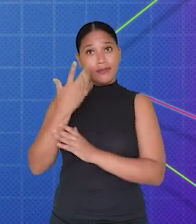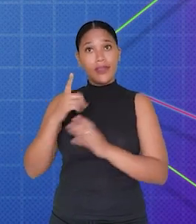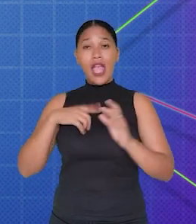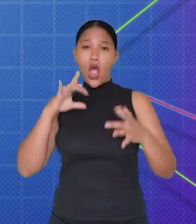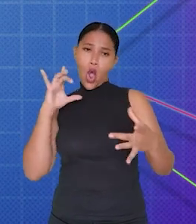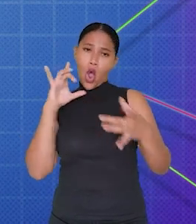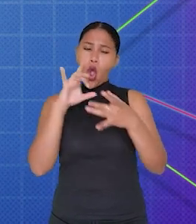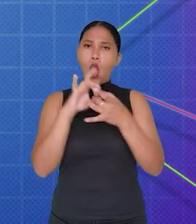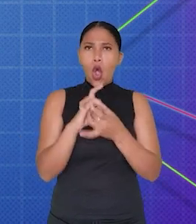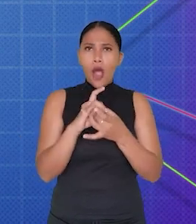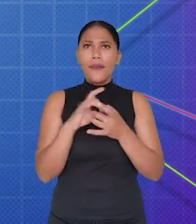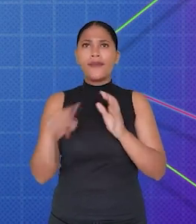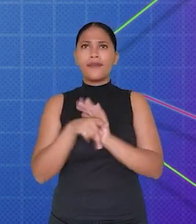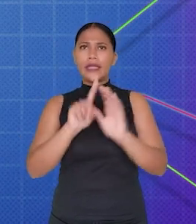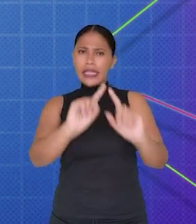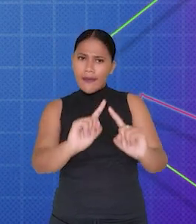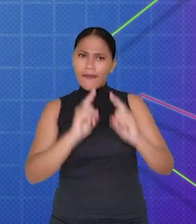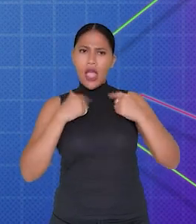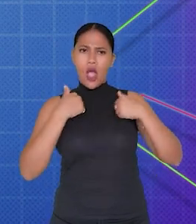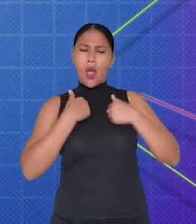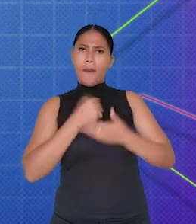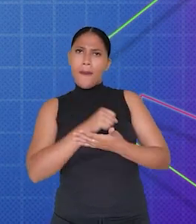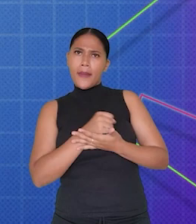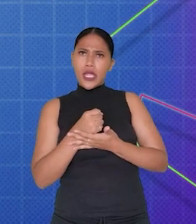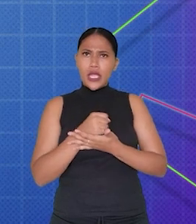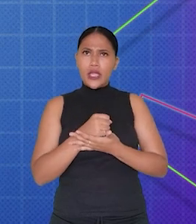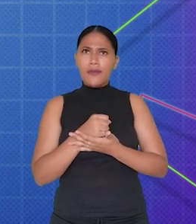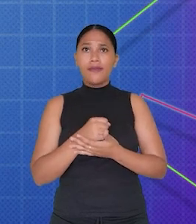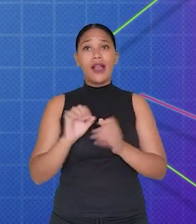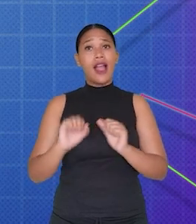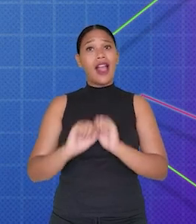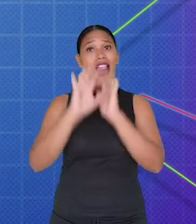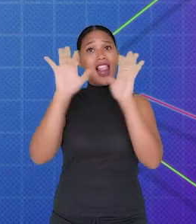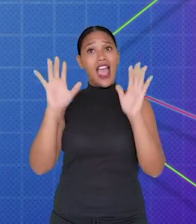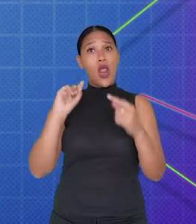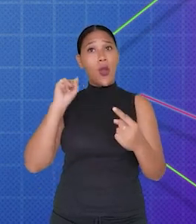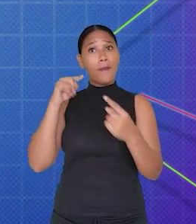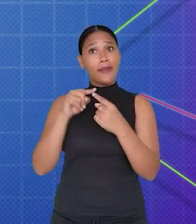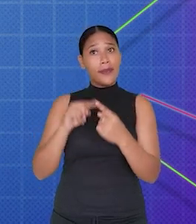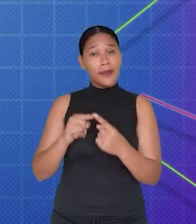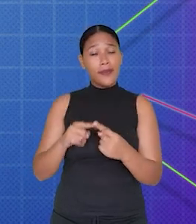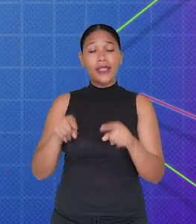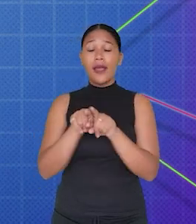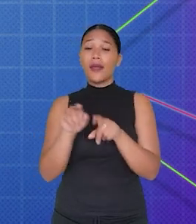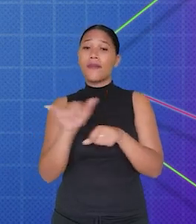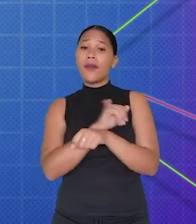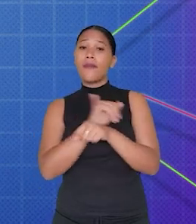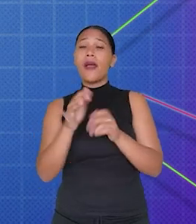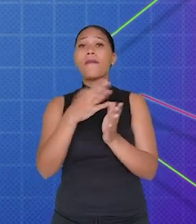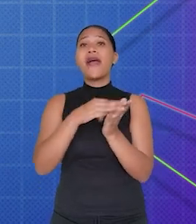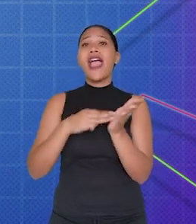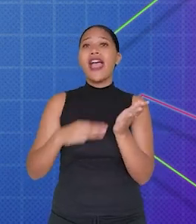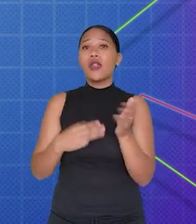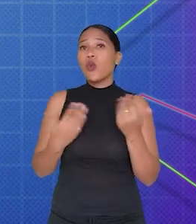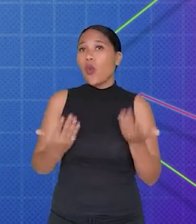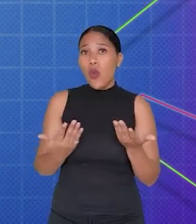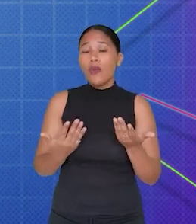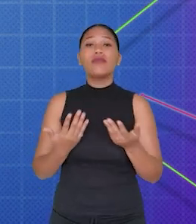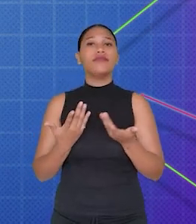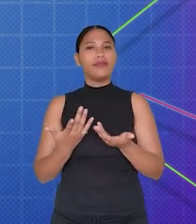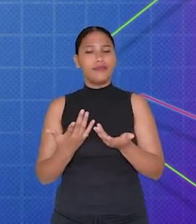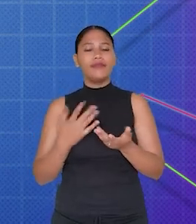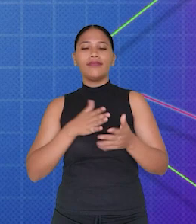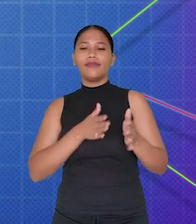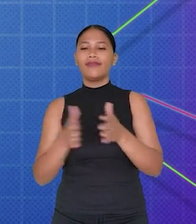criar uma jornada coerente e desafiadora para o jogador, com uma clara definição dos objetivos e metas a serem alcançados. Além